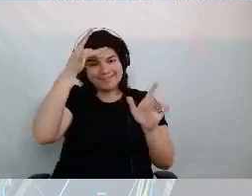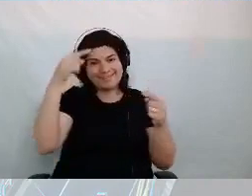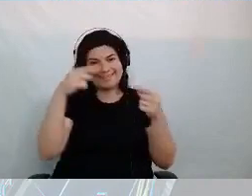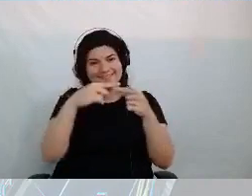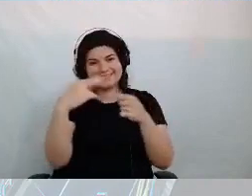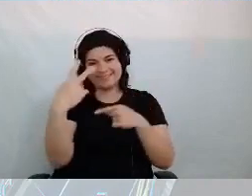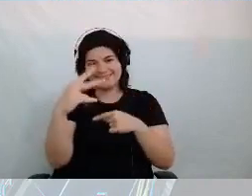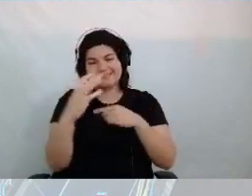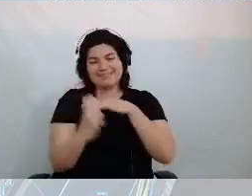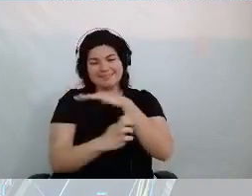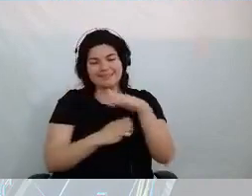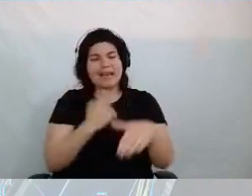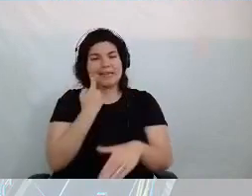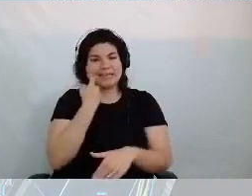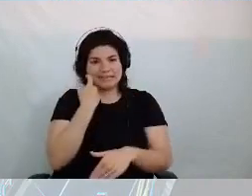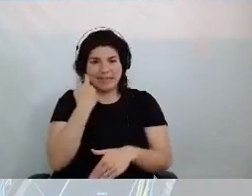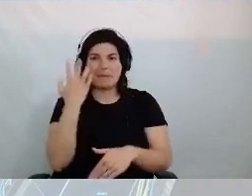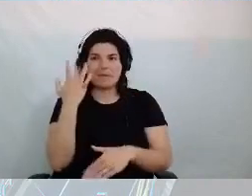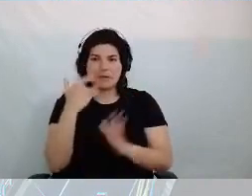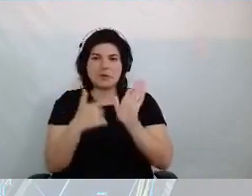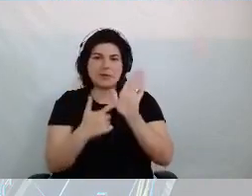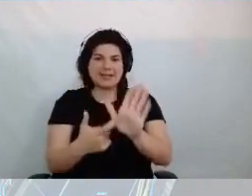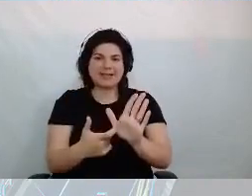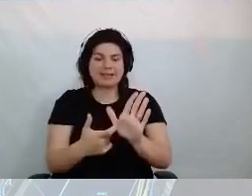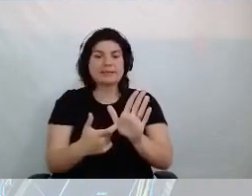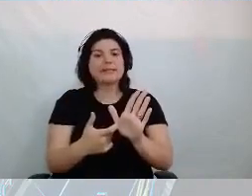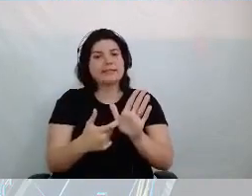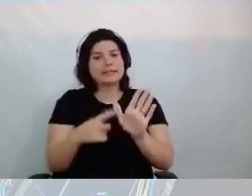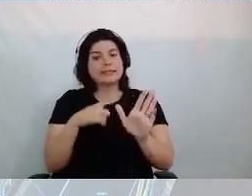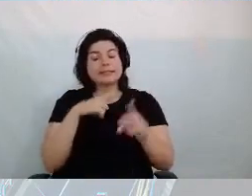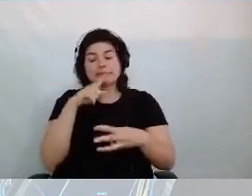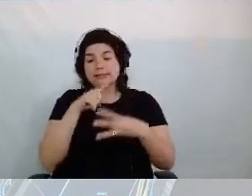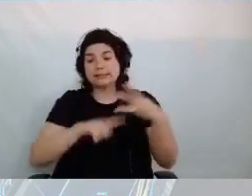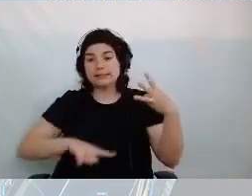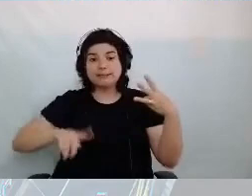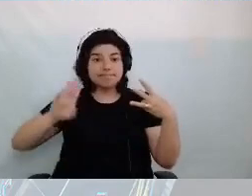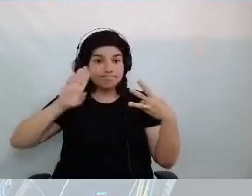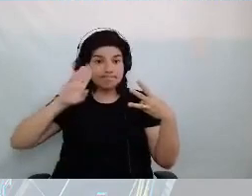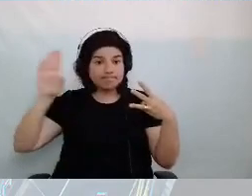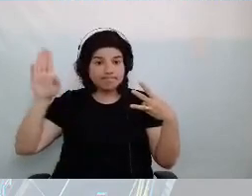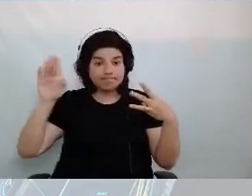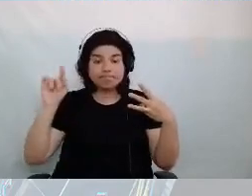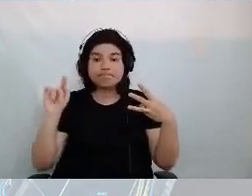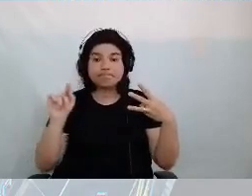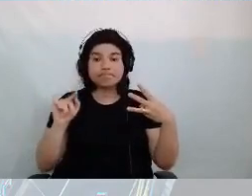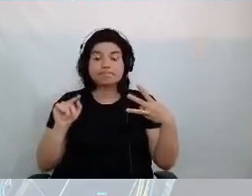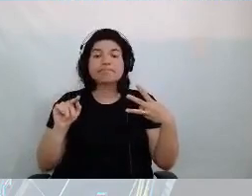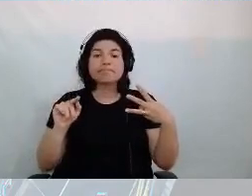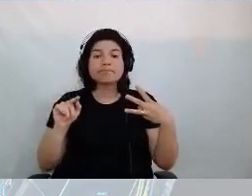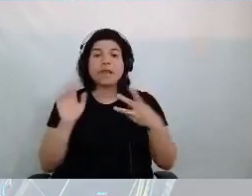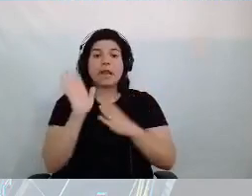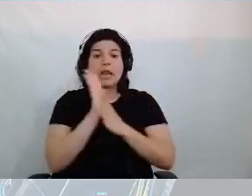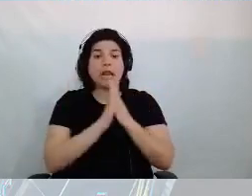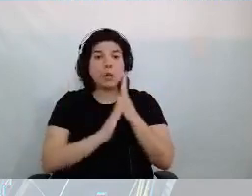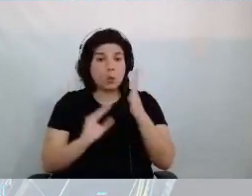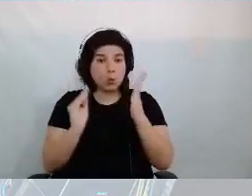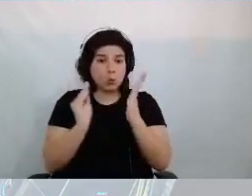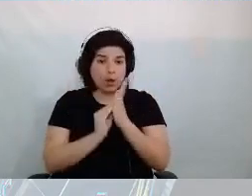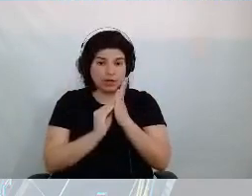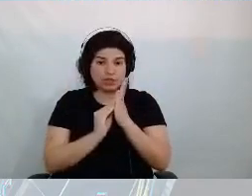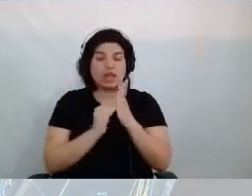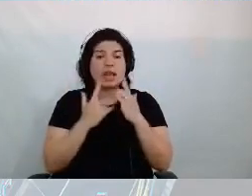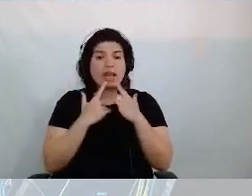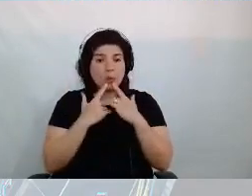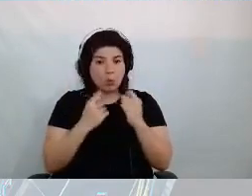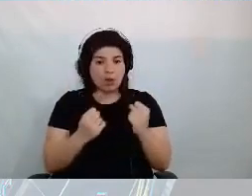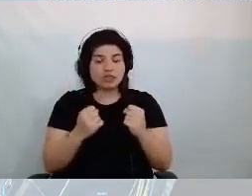na sexta-feira. Os motivadores, os 3 motivadores têm em comum a linguagem que a gente fala das pessoas